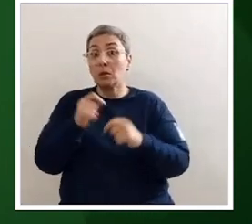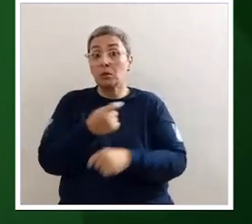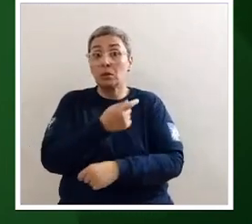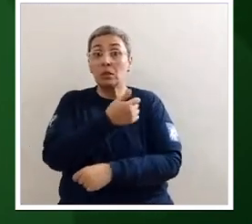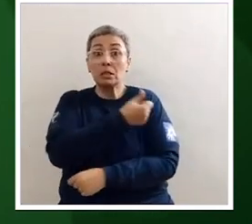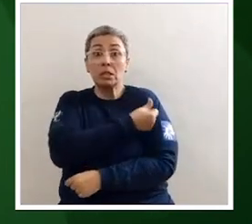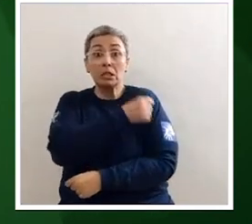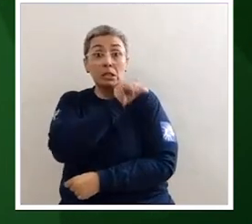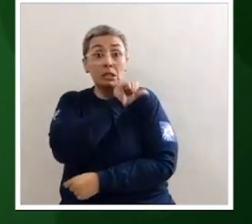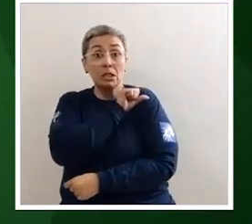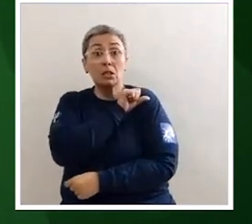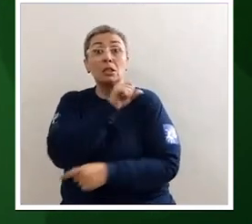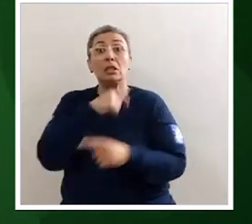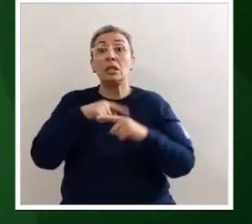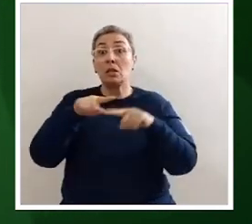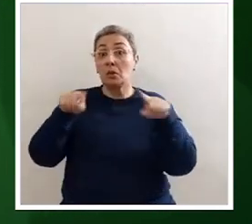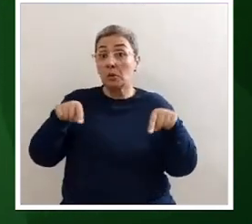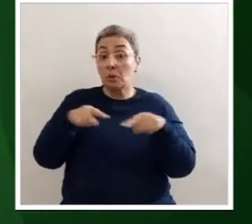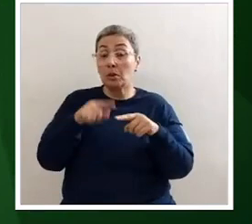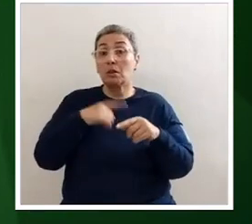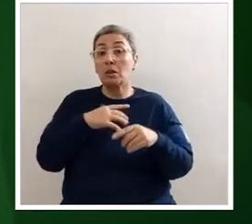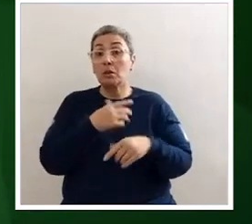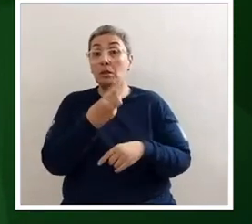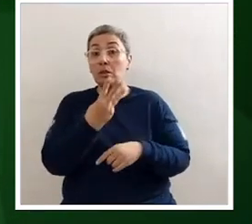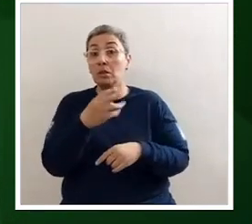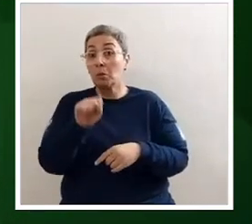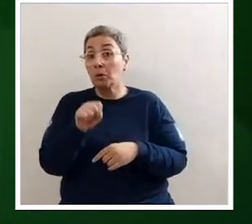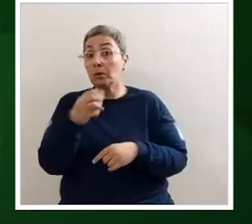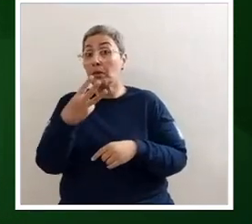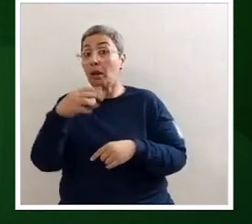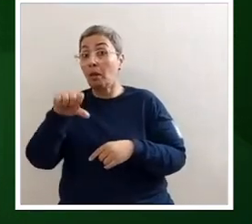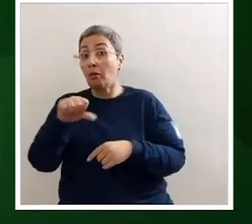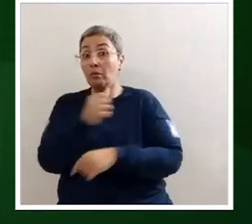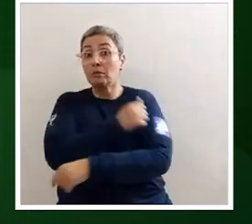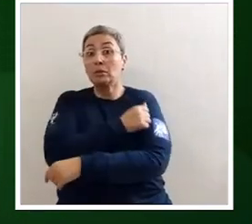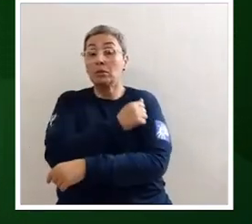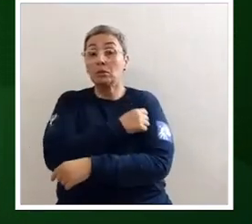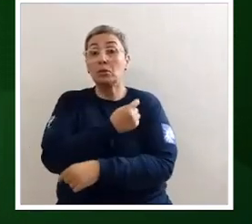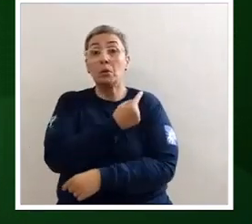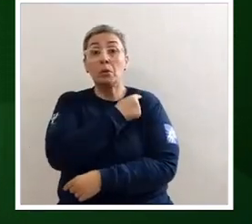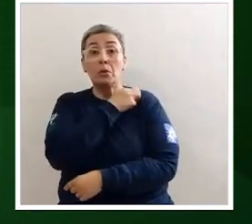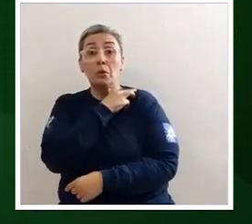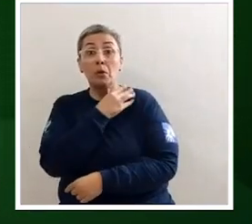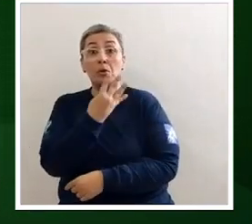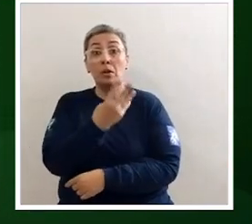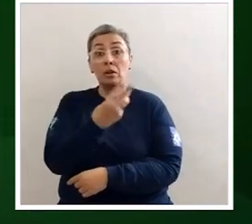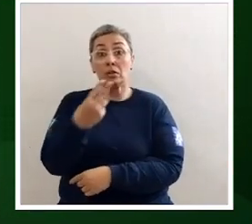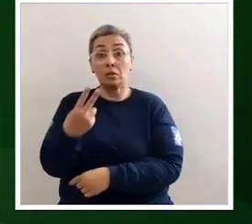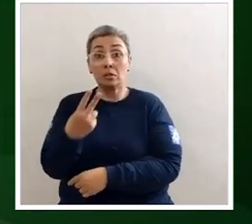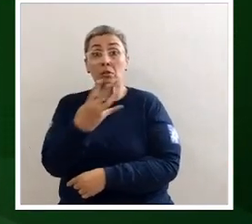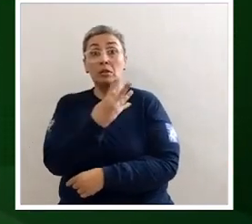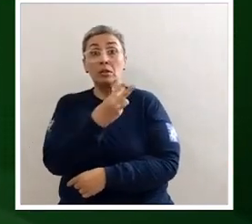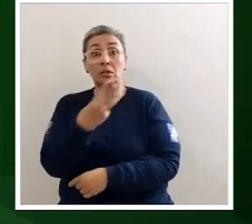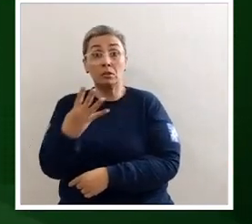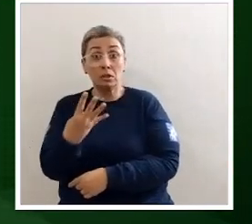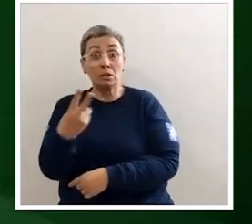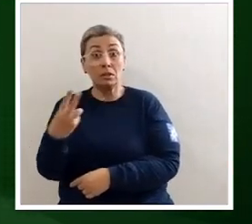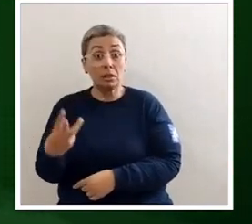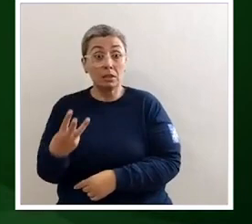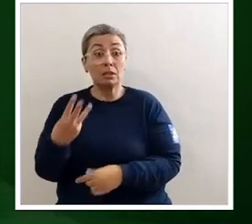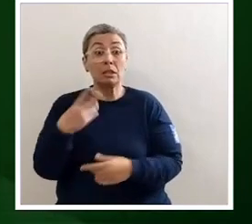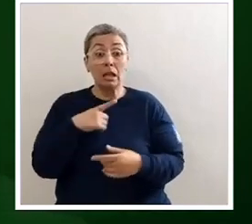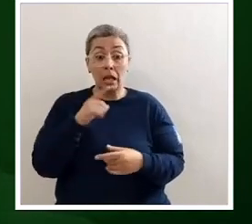finais a gente tem salas que chega a 38 39 ensino médio 42 43 Então